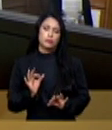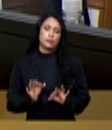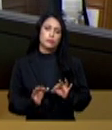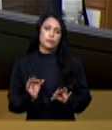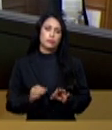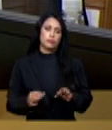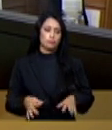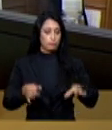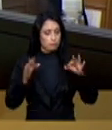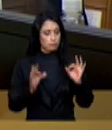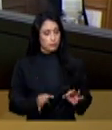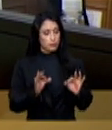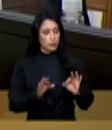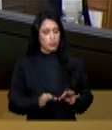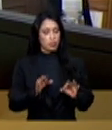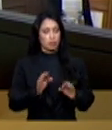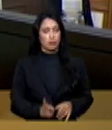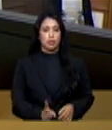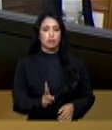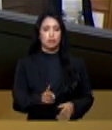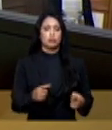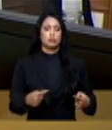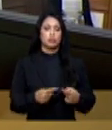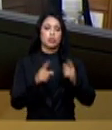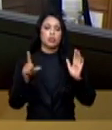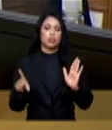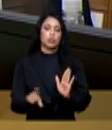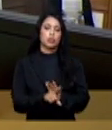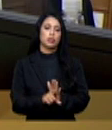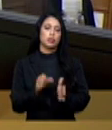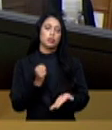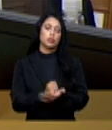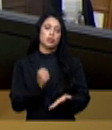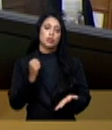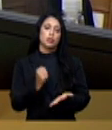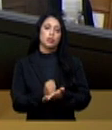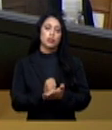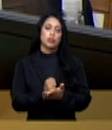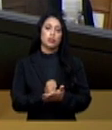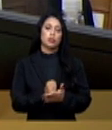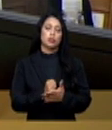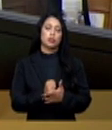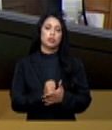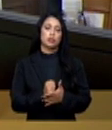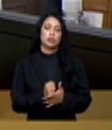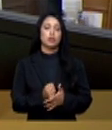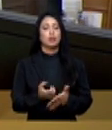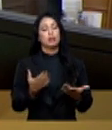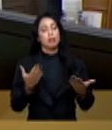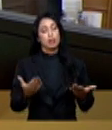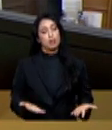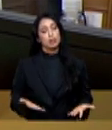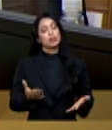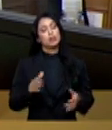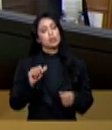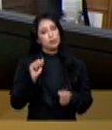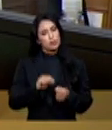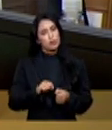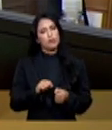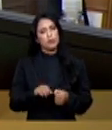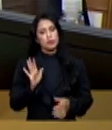diante da manutenção da legalidade dos contratos vigentes sobre essa modalidade e que foram